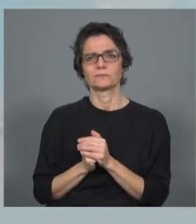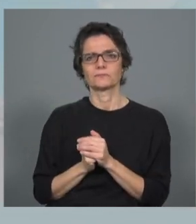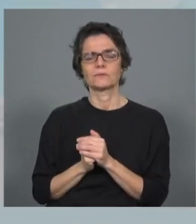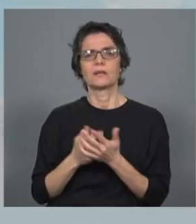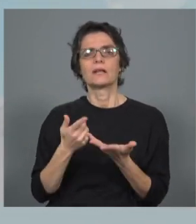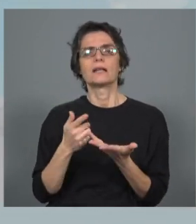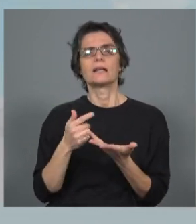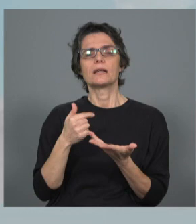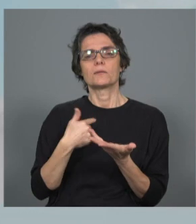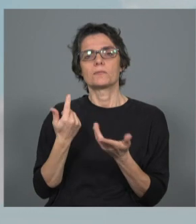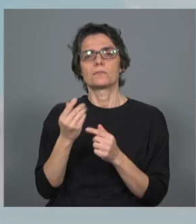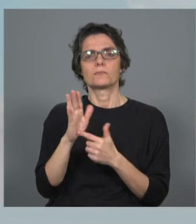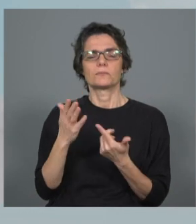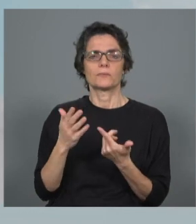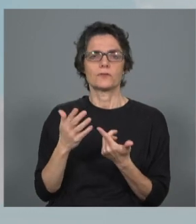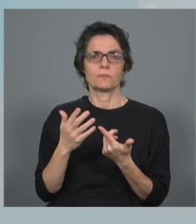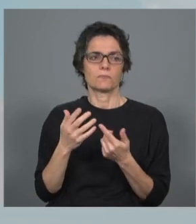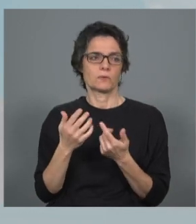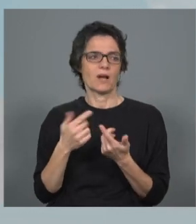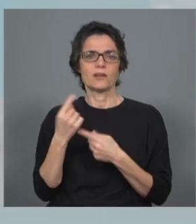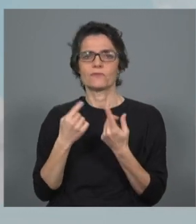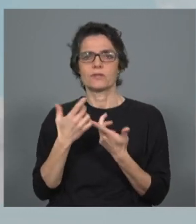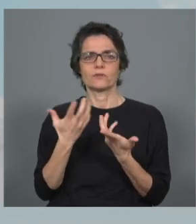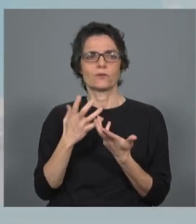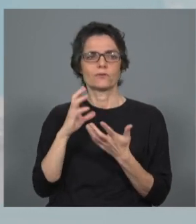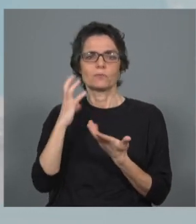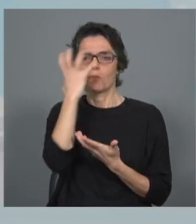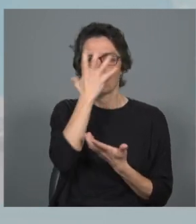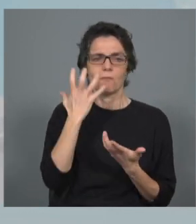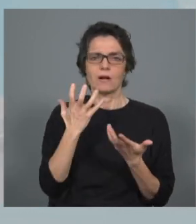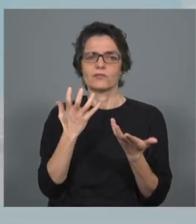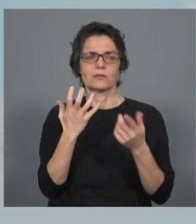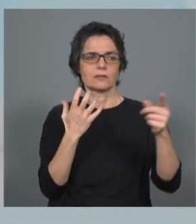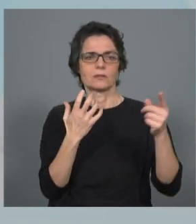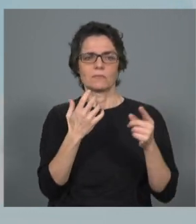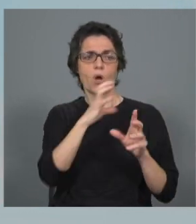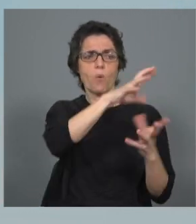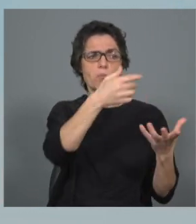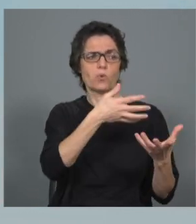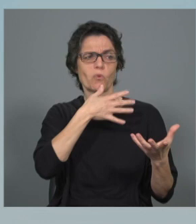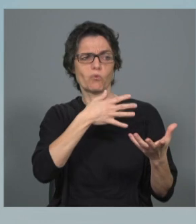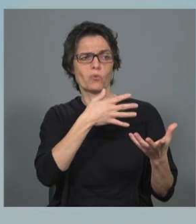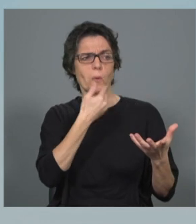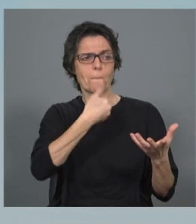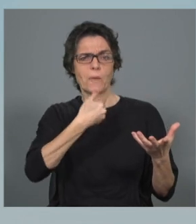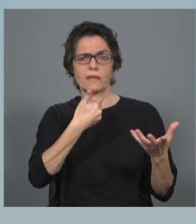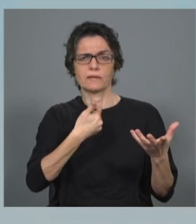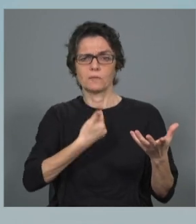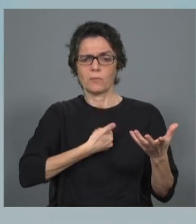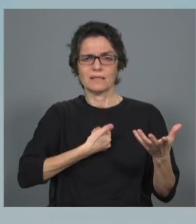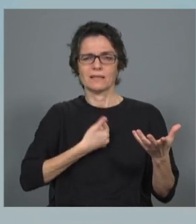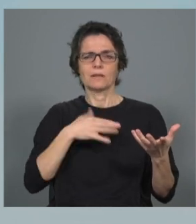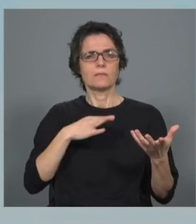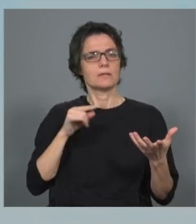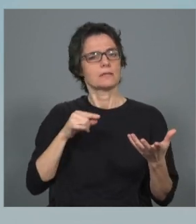determinar a minha existência à luz das expectativas que o mundo ou que os outros têm sobre mim. Nesse sentido, parece-me que é isso. O nome pelo qual Deus me chama é mais verdadeiro